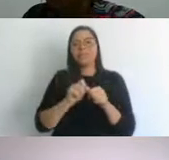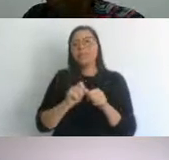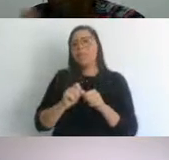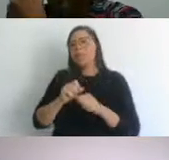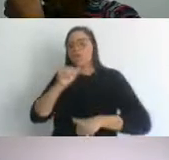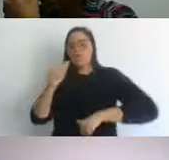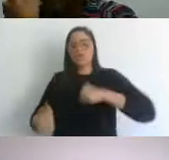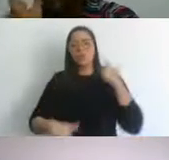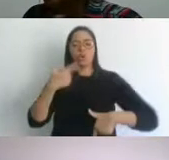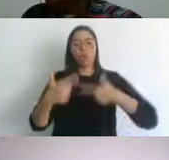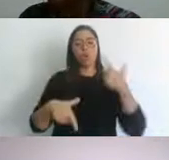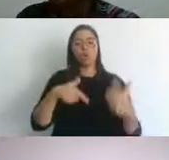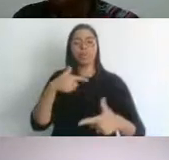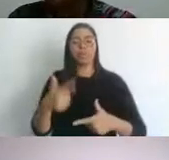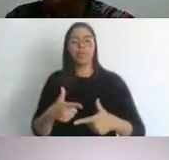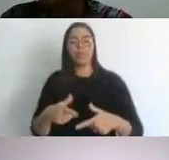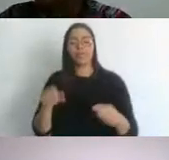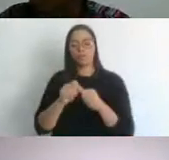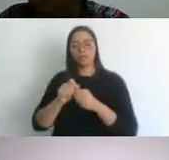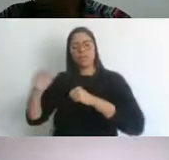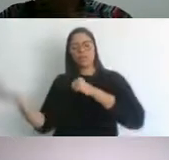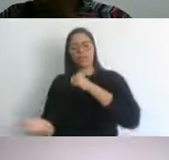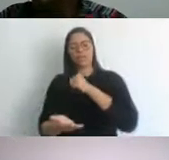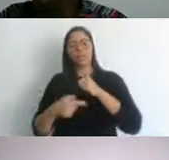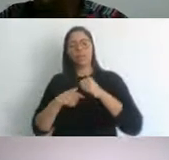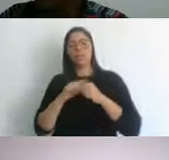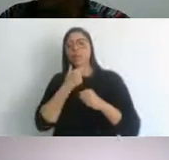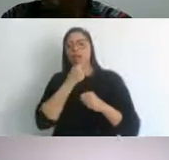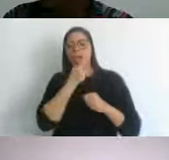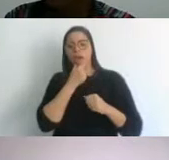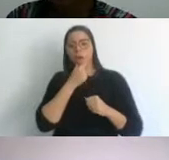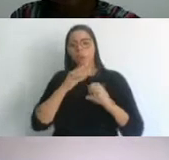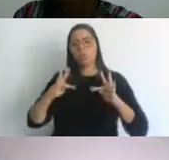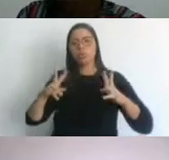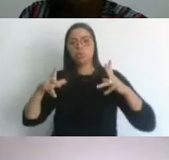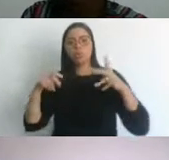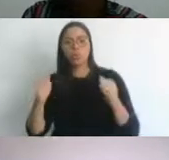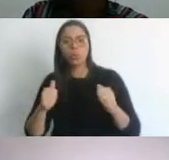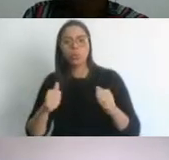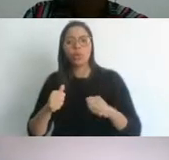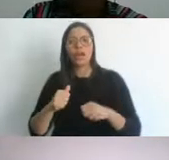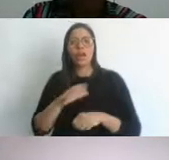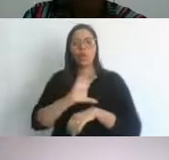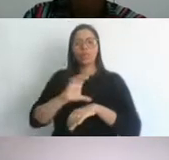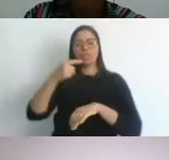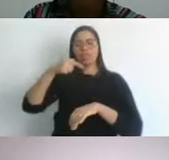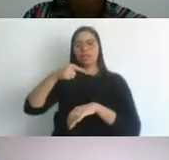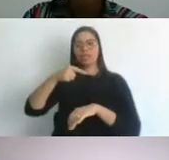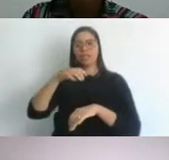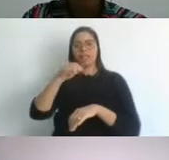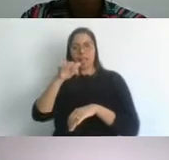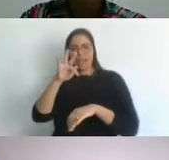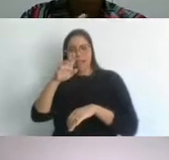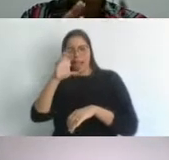Imaginário racista que considera inferior europeu tudo o que é oriundo das Comunidades originárias e da cultura afro-brasileira